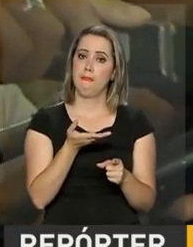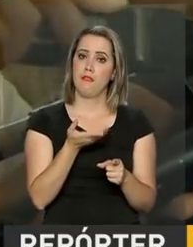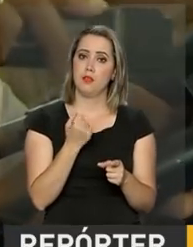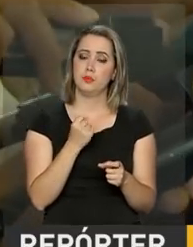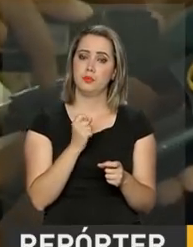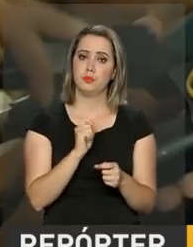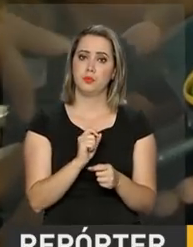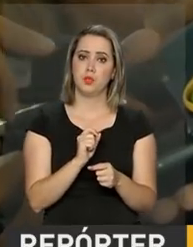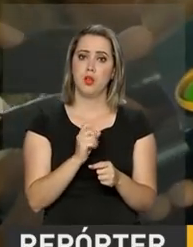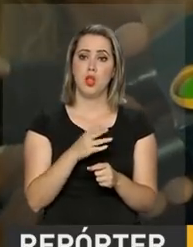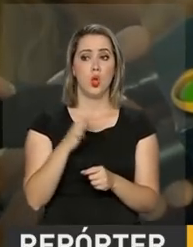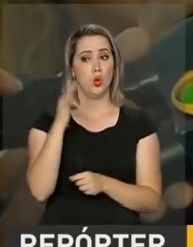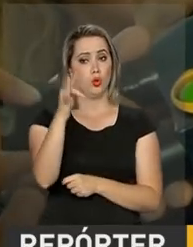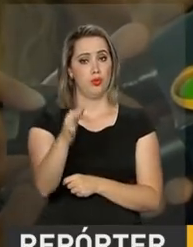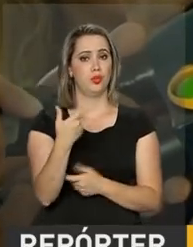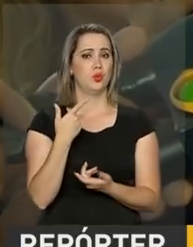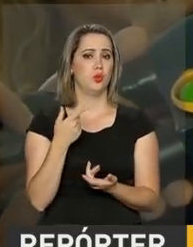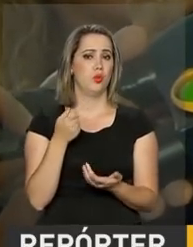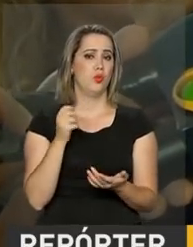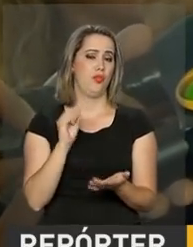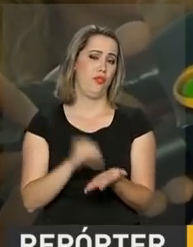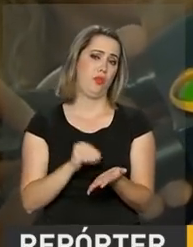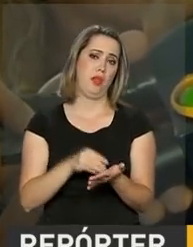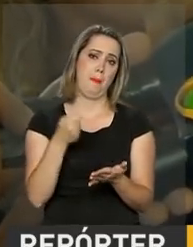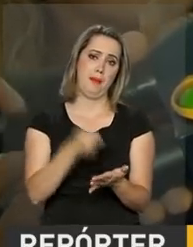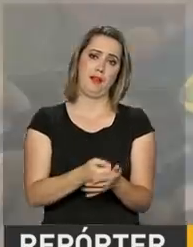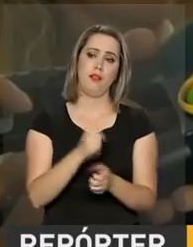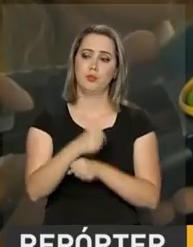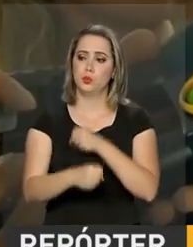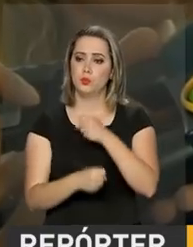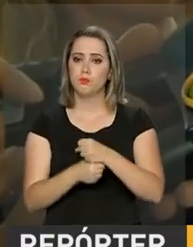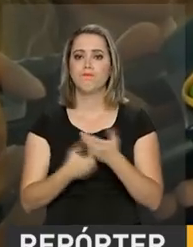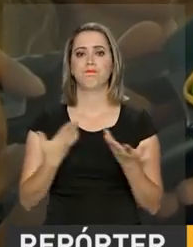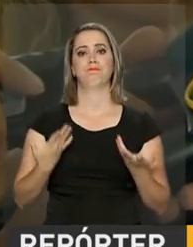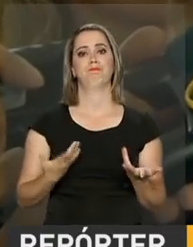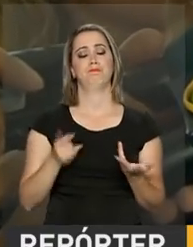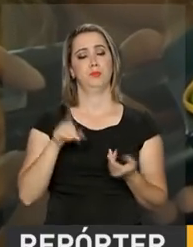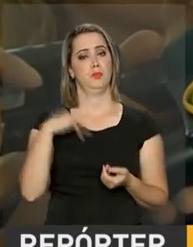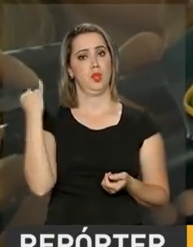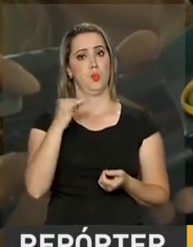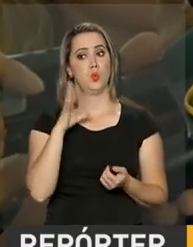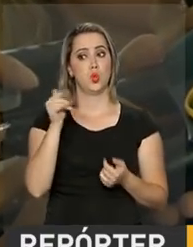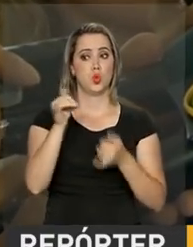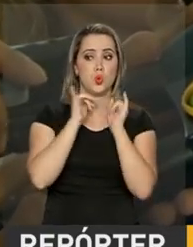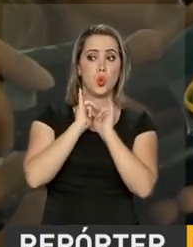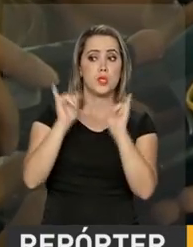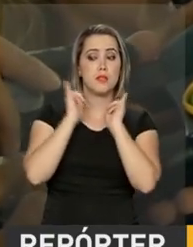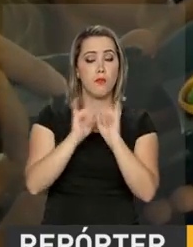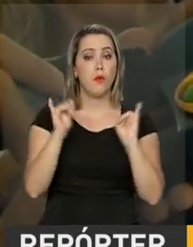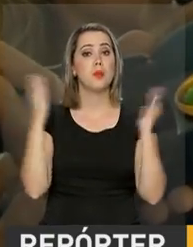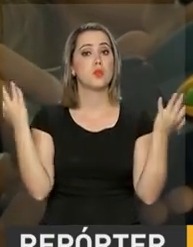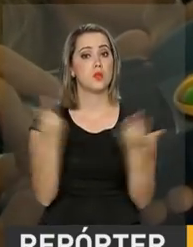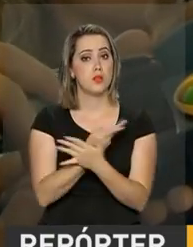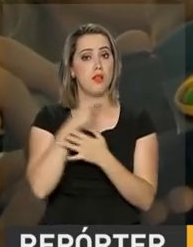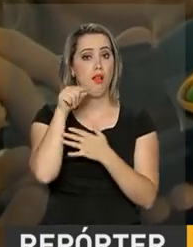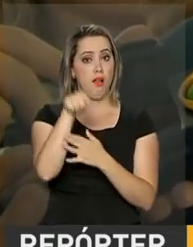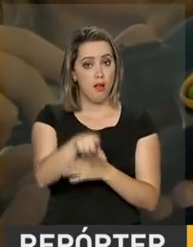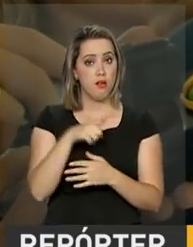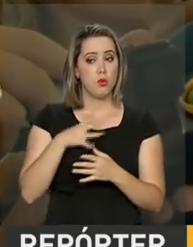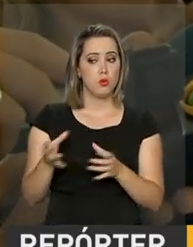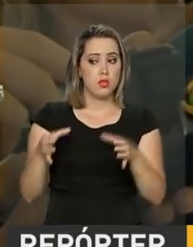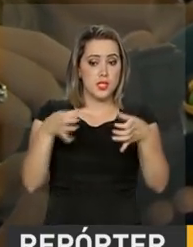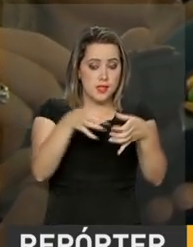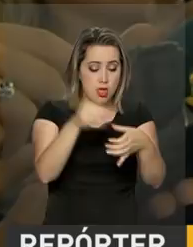irrigação ou até não pagamento de impostos em anos seguintes é importante que todas as informações sejam levadas ao congresso